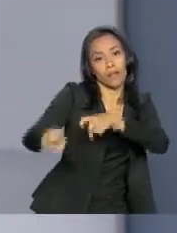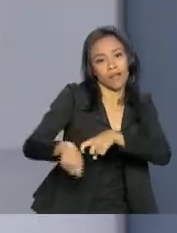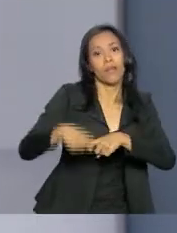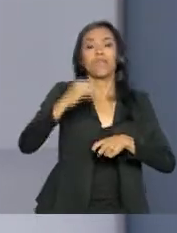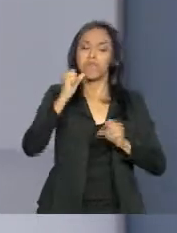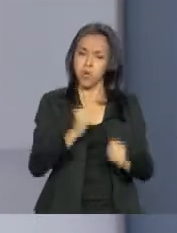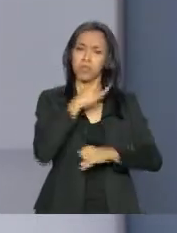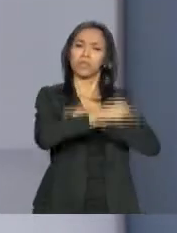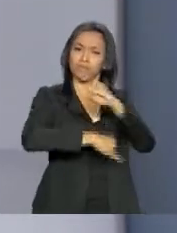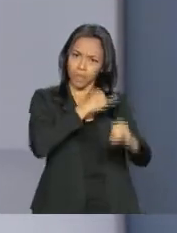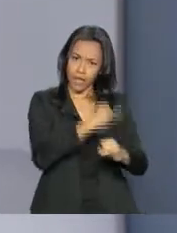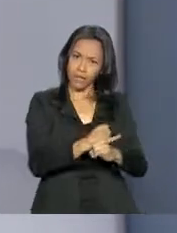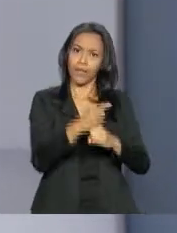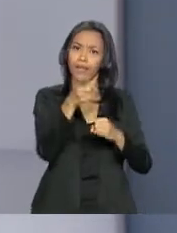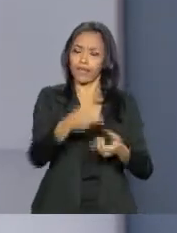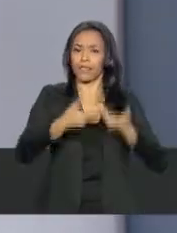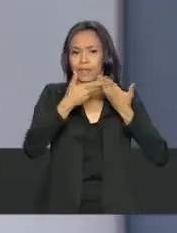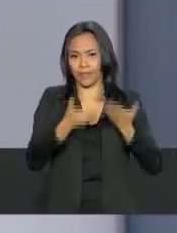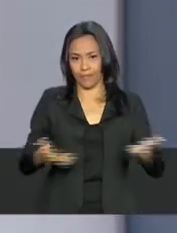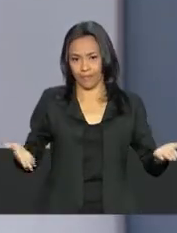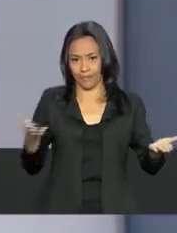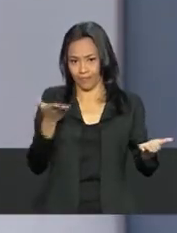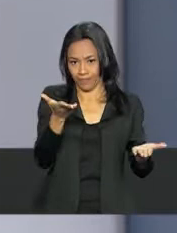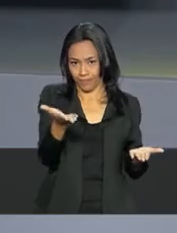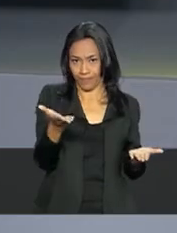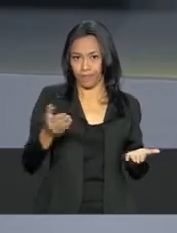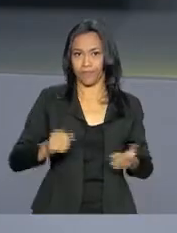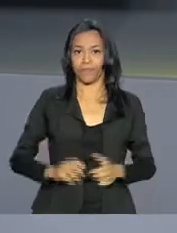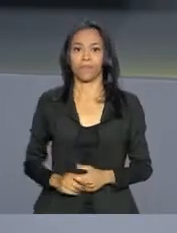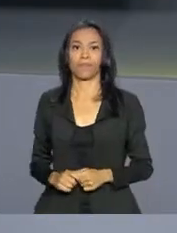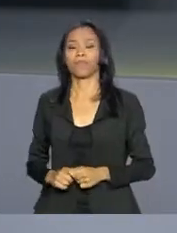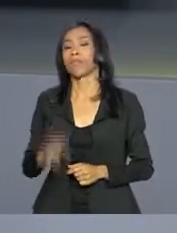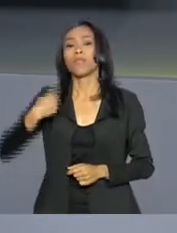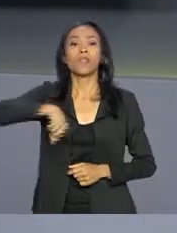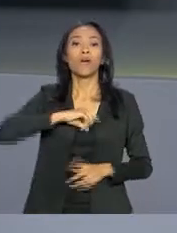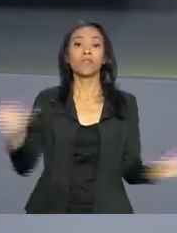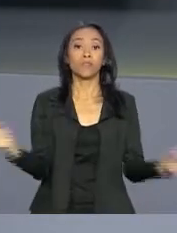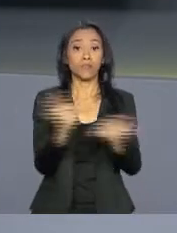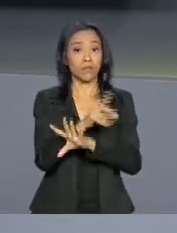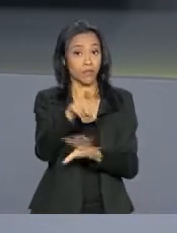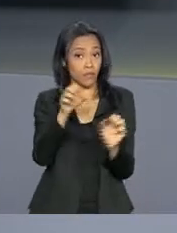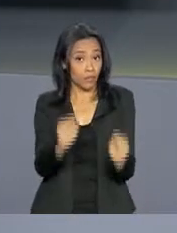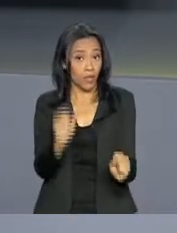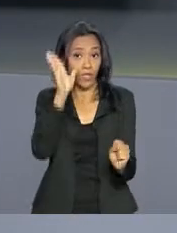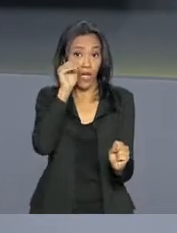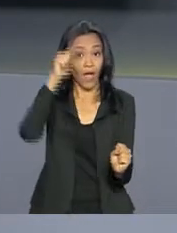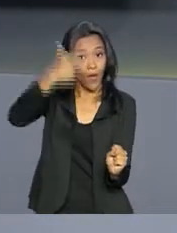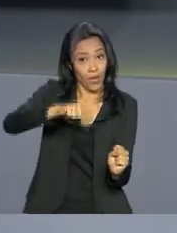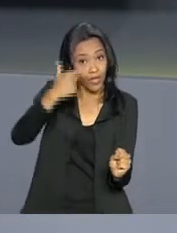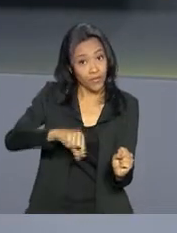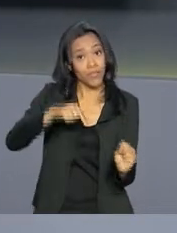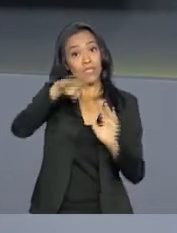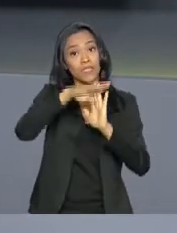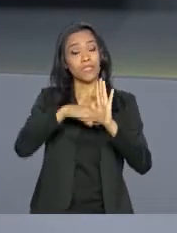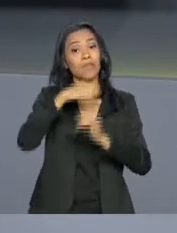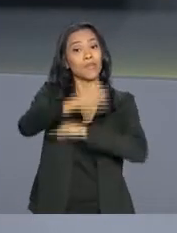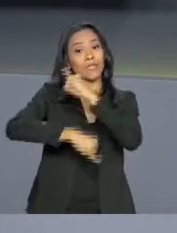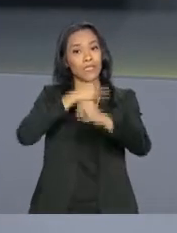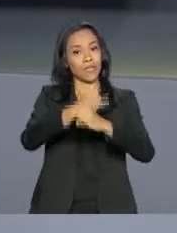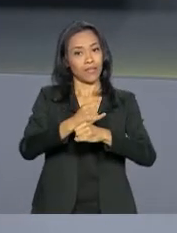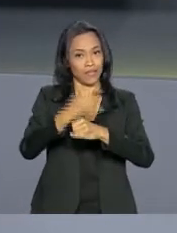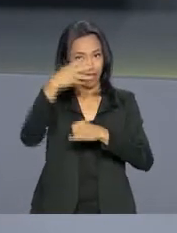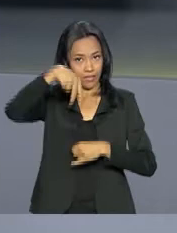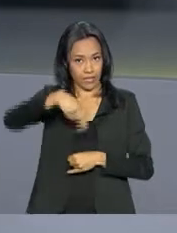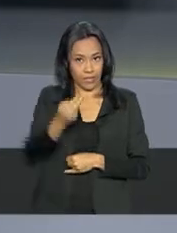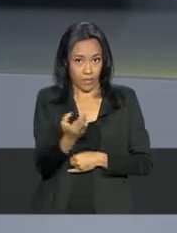ser feito pela internet no site da receita federal nós ficamos por aqui você acompanha a programação ao vivo pelo site da npr e